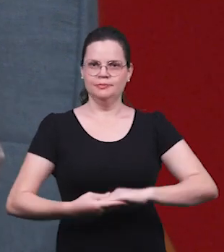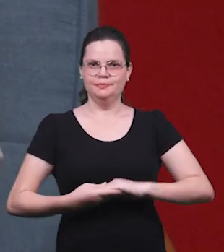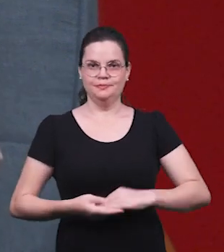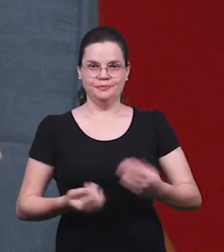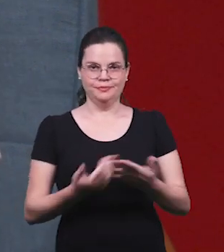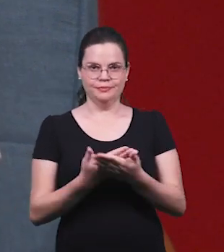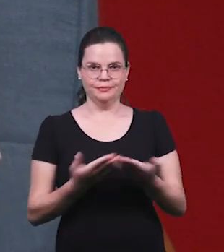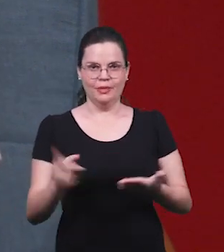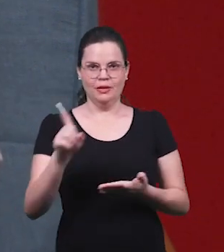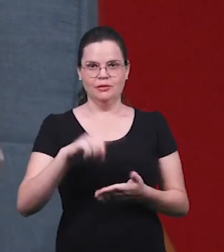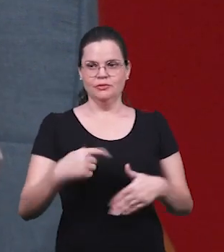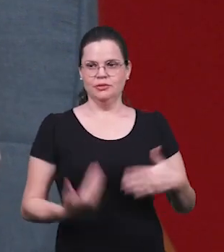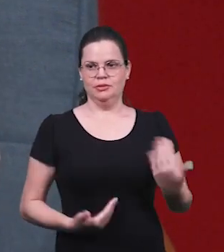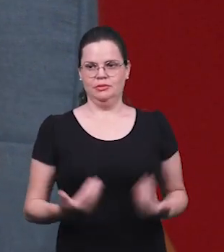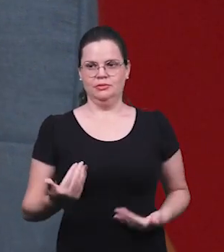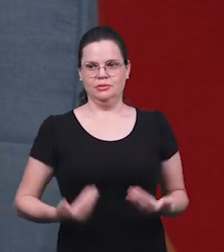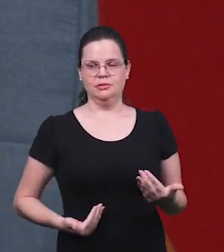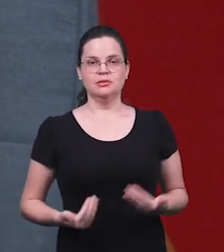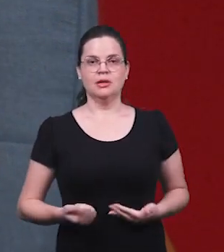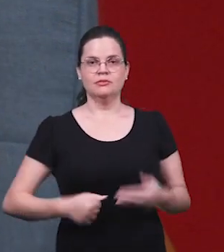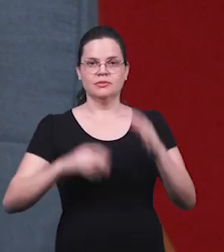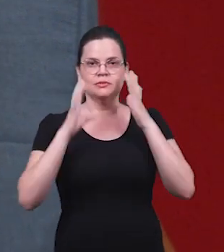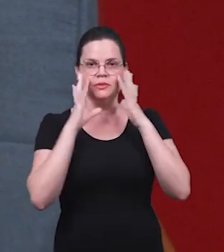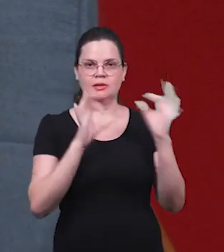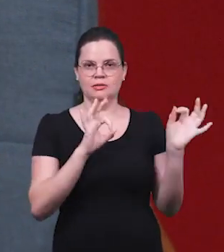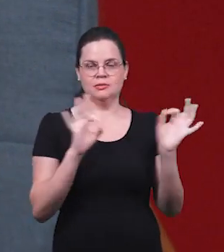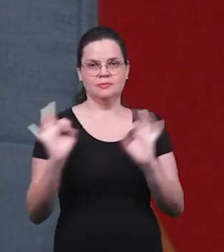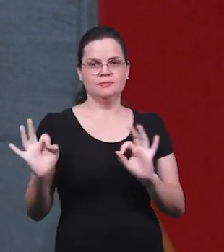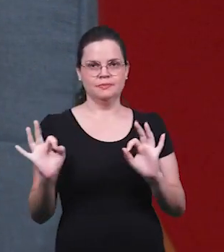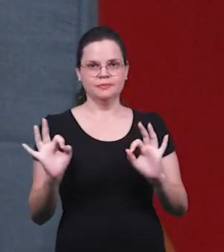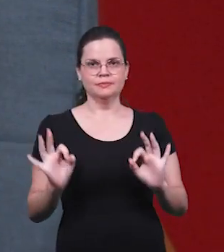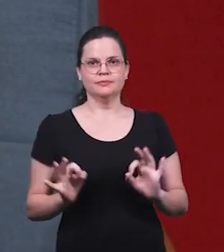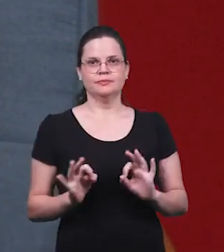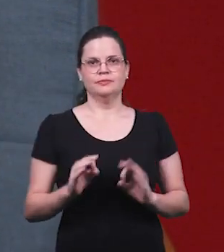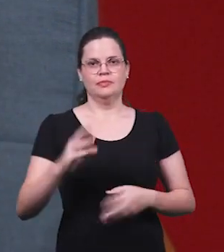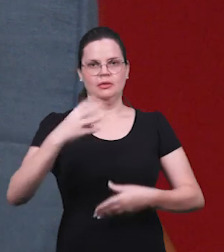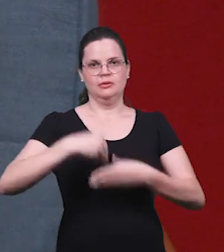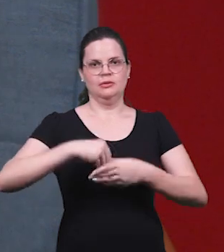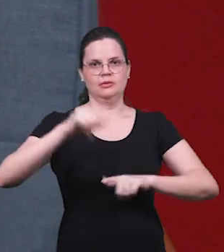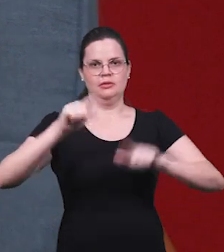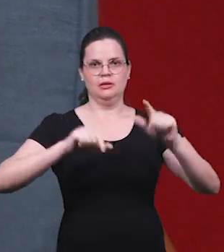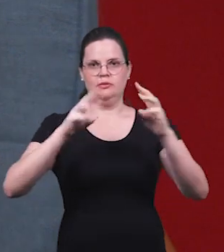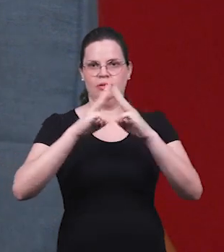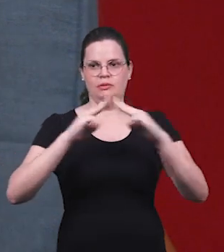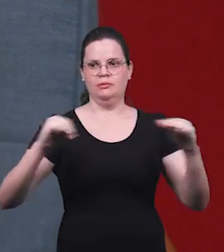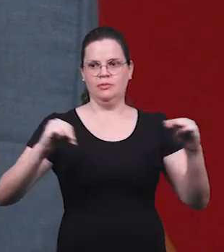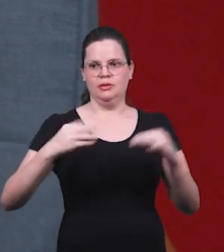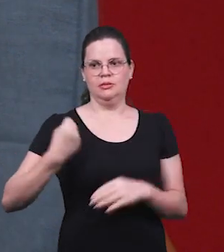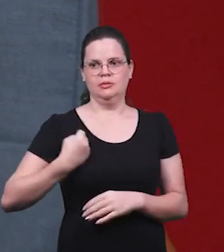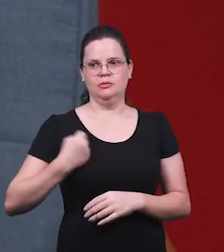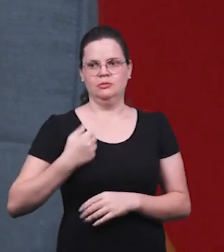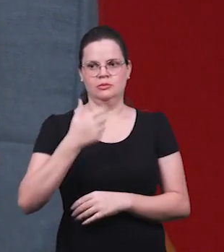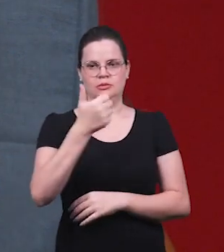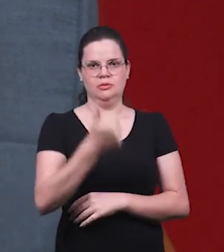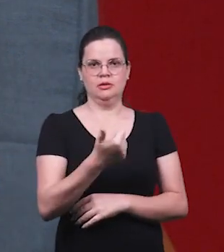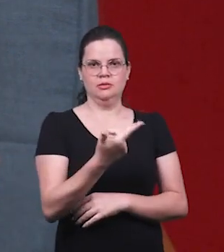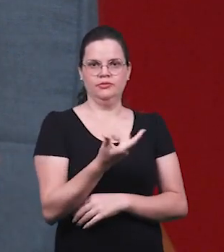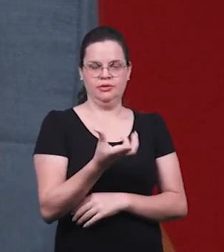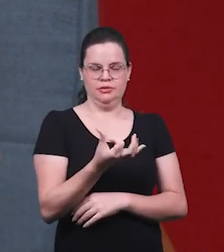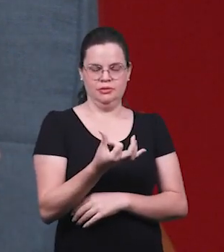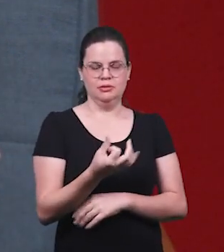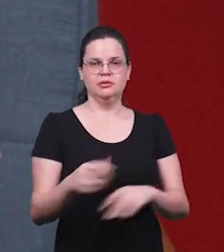Eu quero saudar a todos os nossos irmãos, aqueles que nos veem pela Embratel, canal aberto